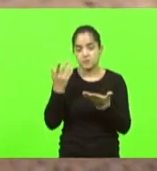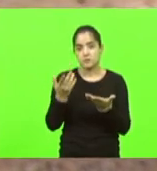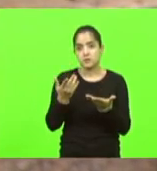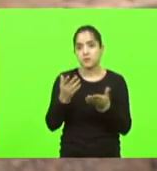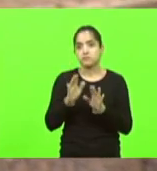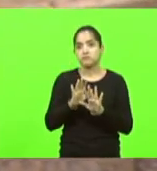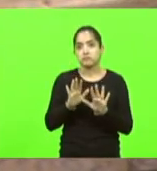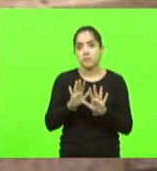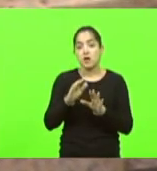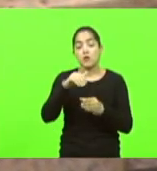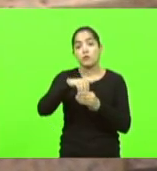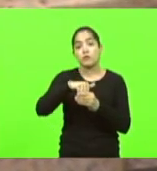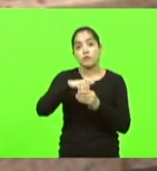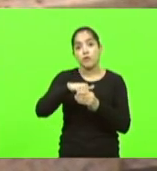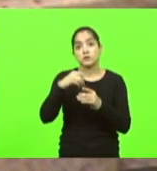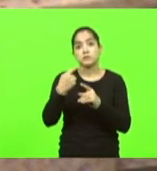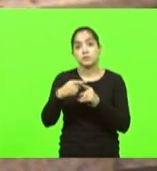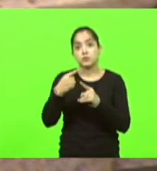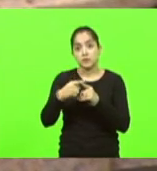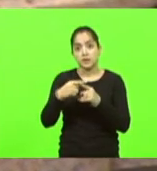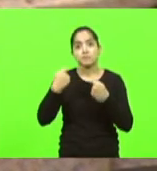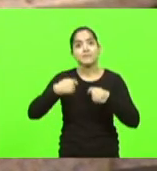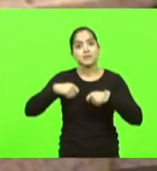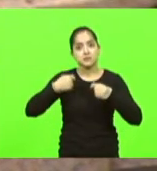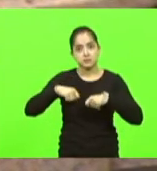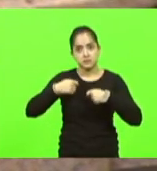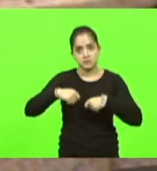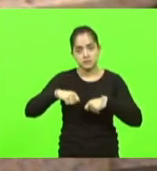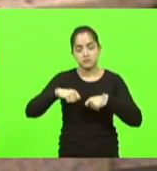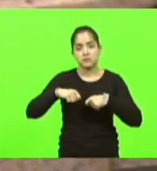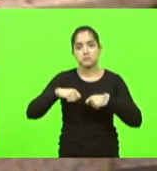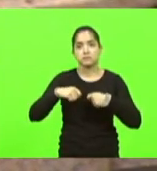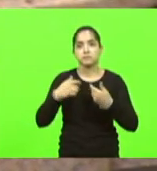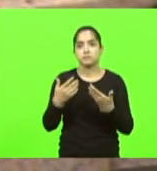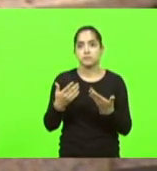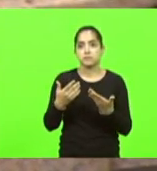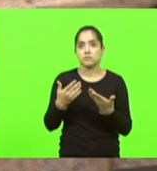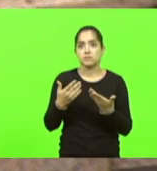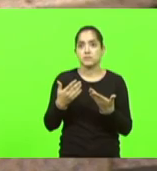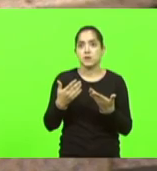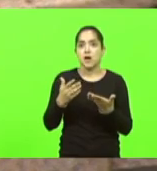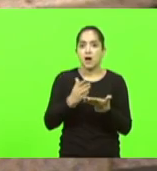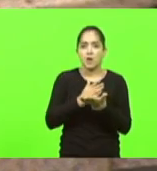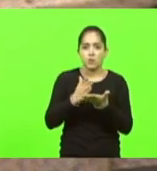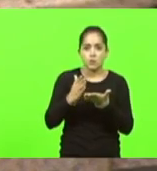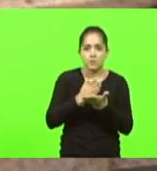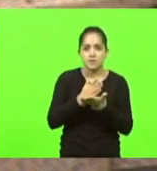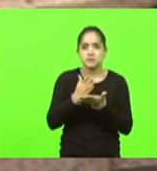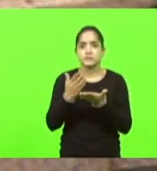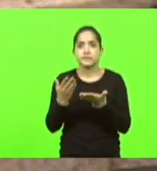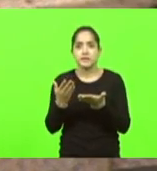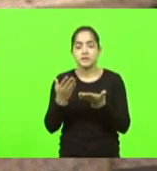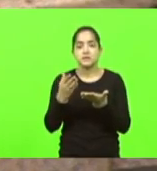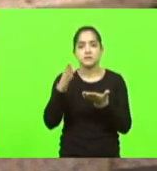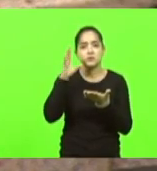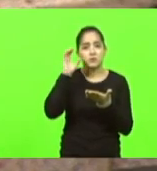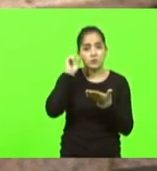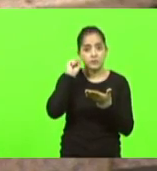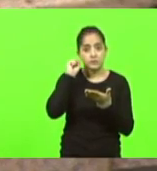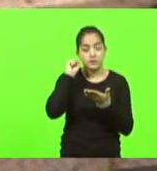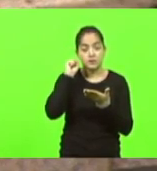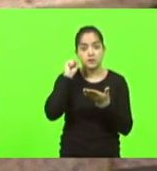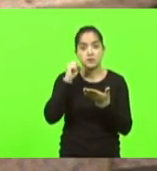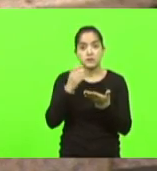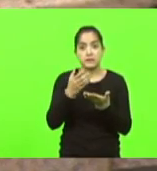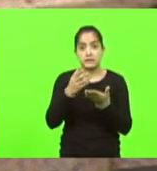volta se por que se faz necessário e eu acho incrível como algumas vezes ainda nós temos que ouvir que